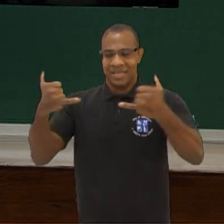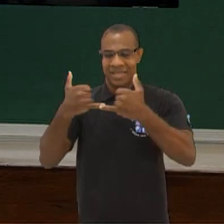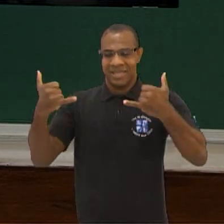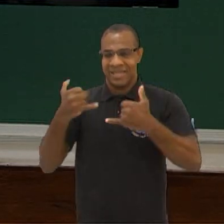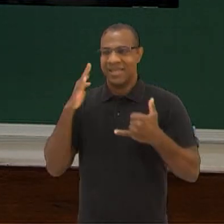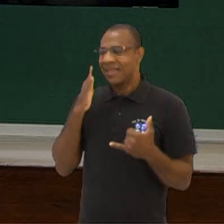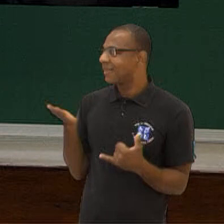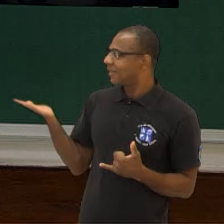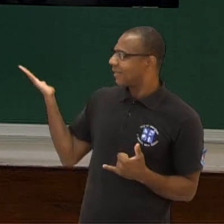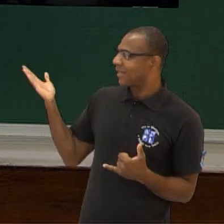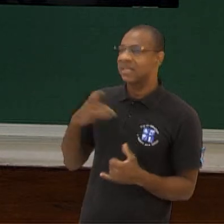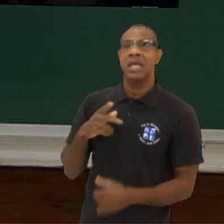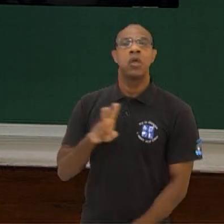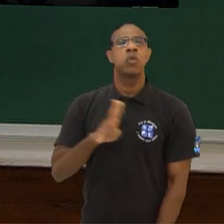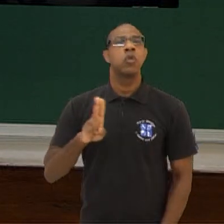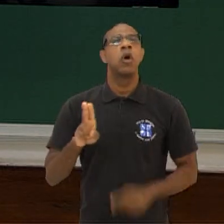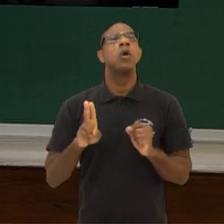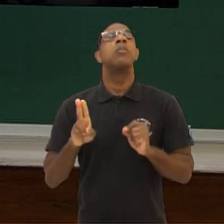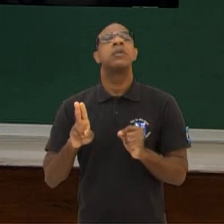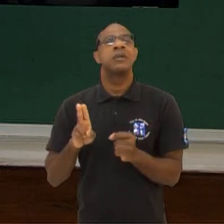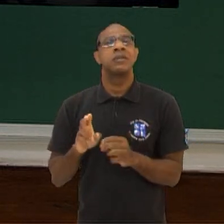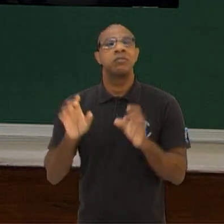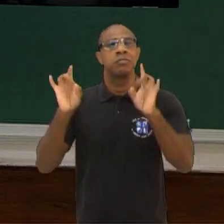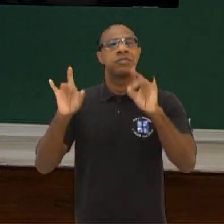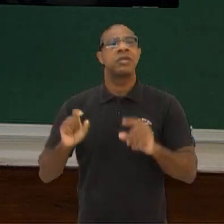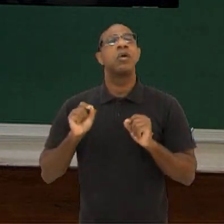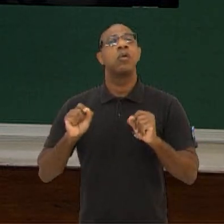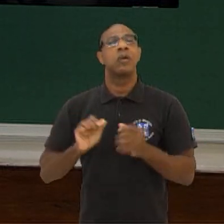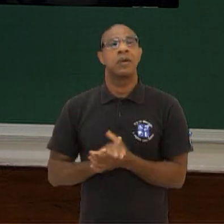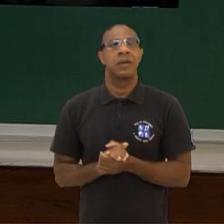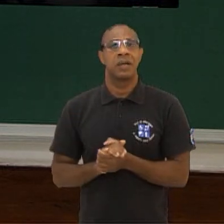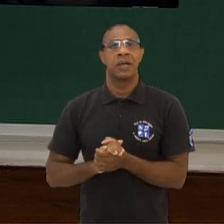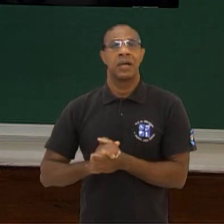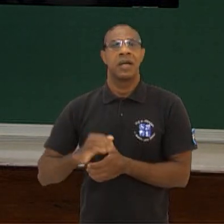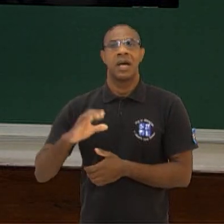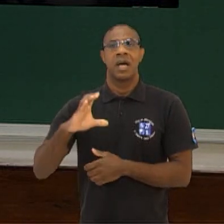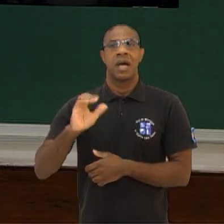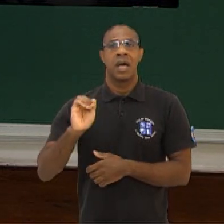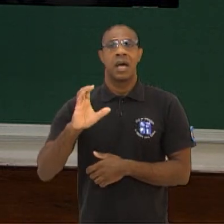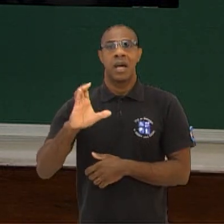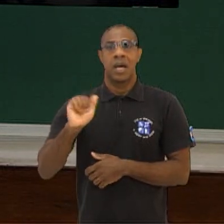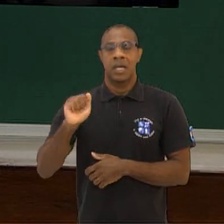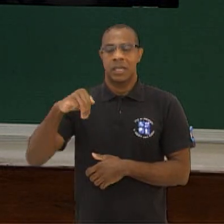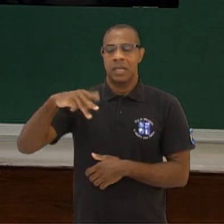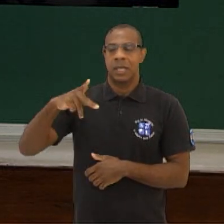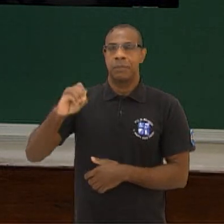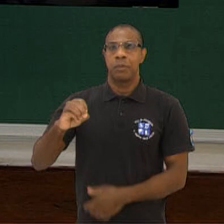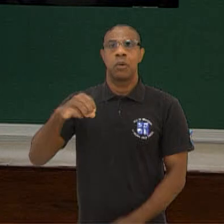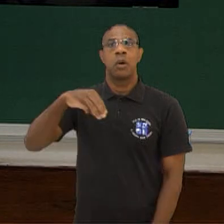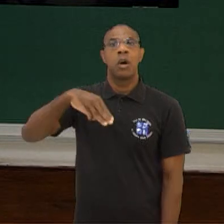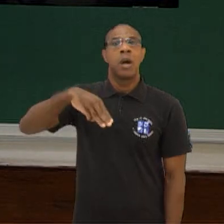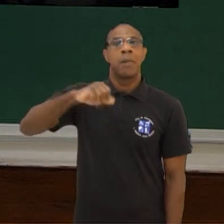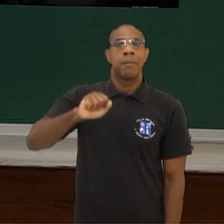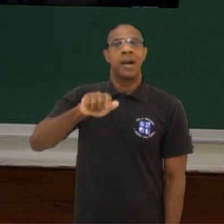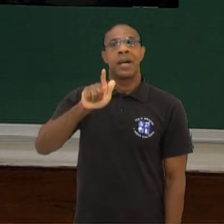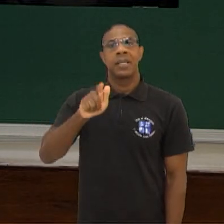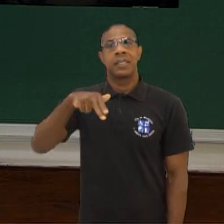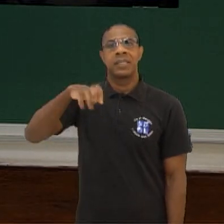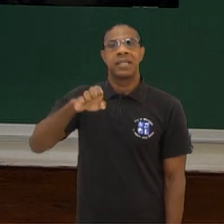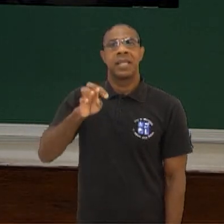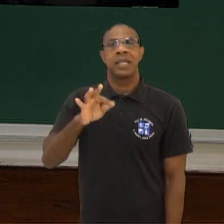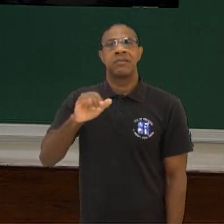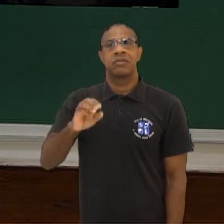né, ele tem um nome especial. É o campo magnético uniforme, tá? Então, essas